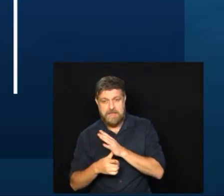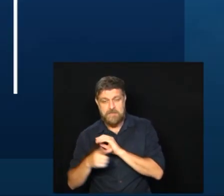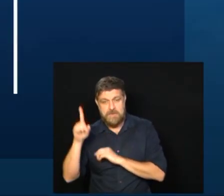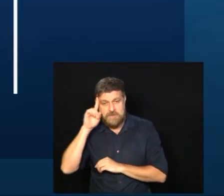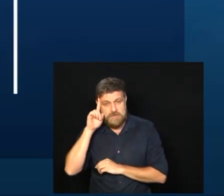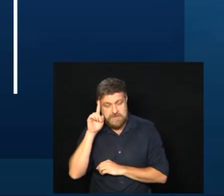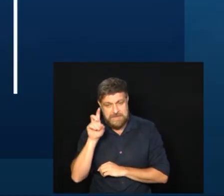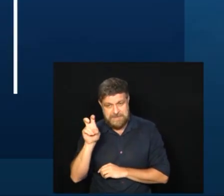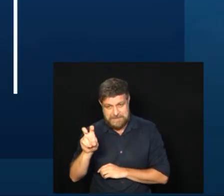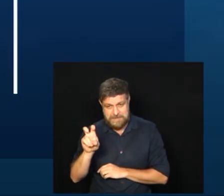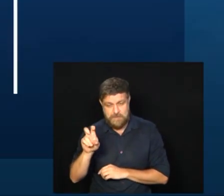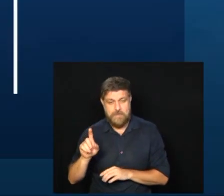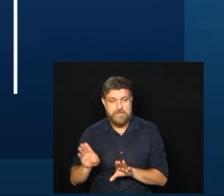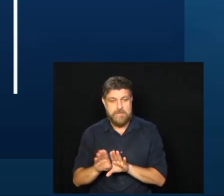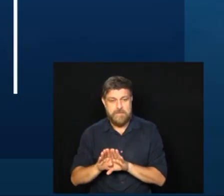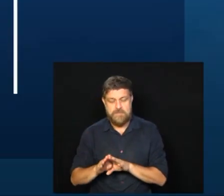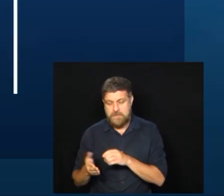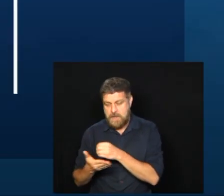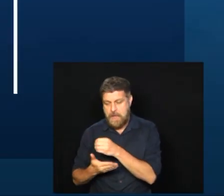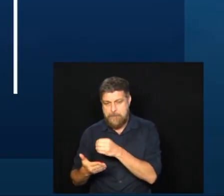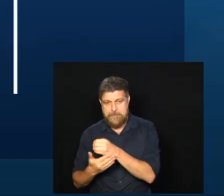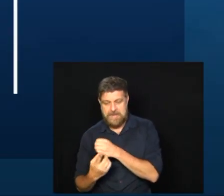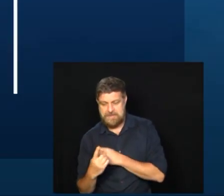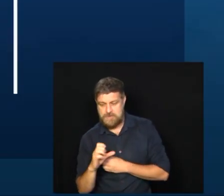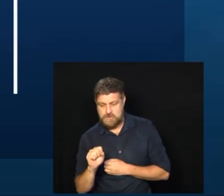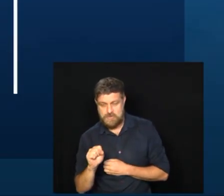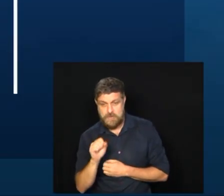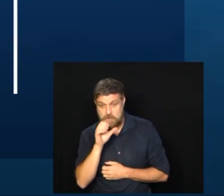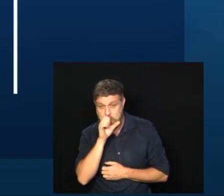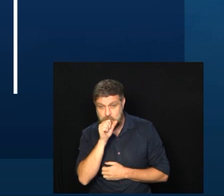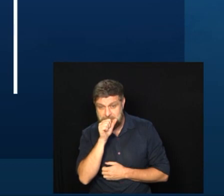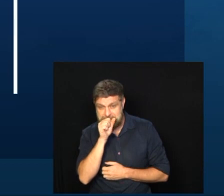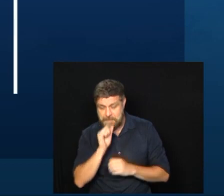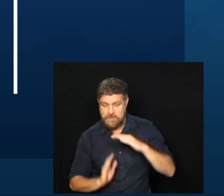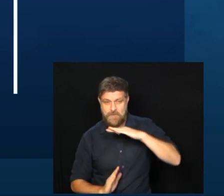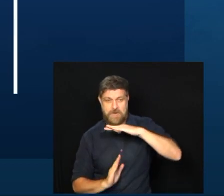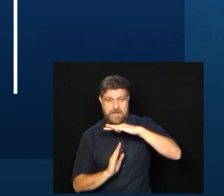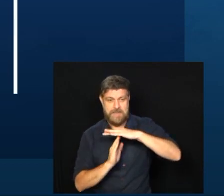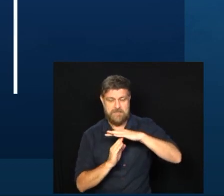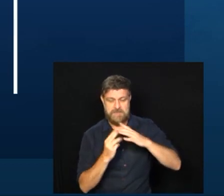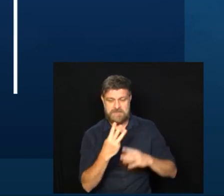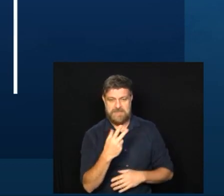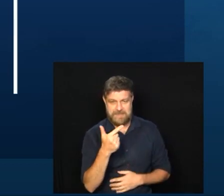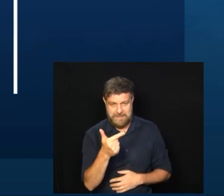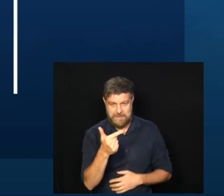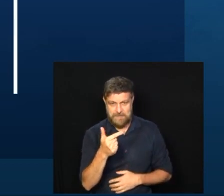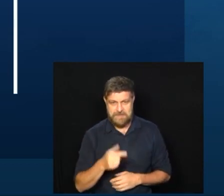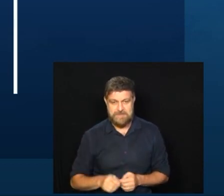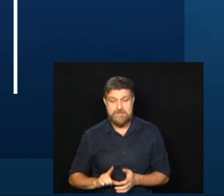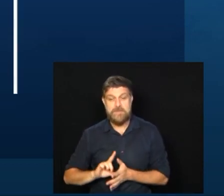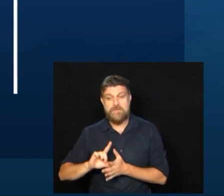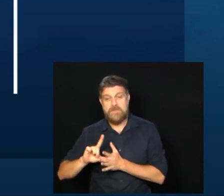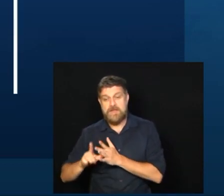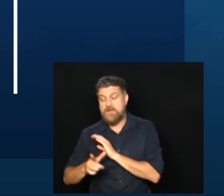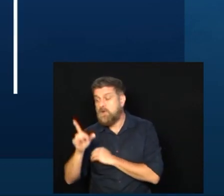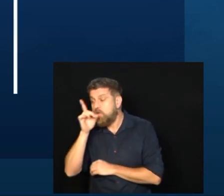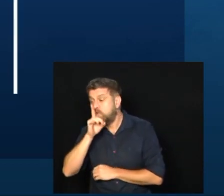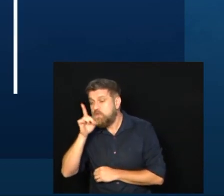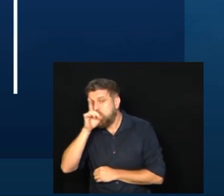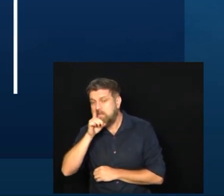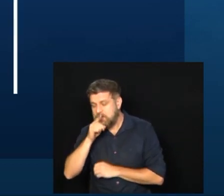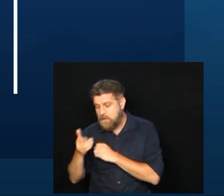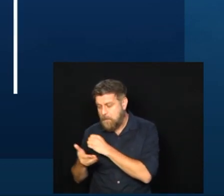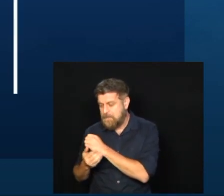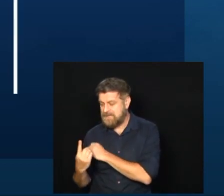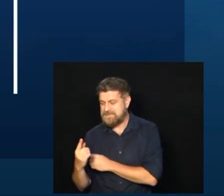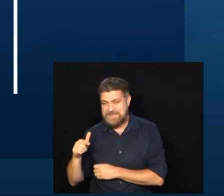nós temos mínima no sábado de 18 graus e a máxima de 32. No domingo, mínima